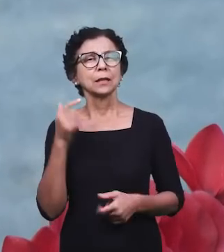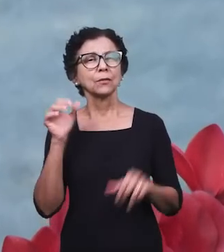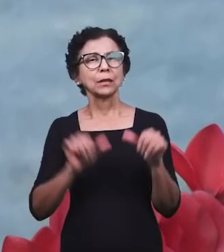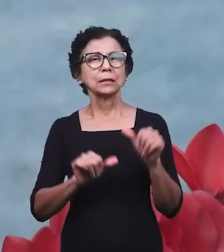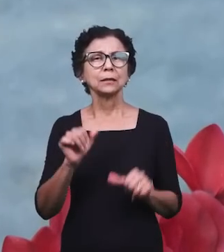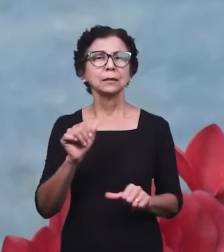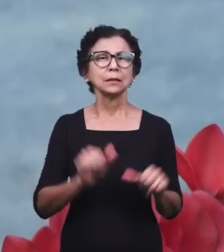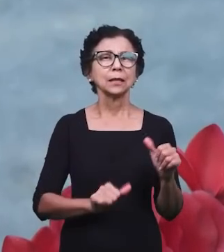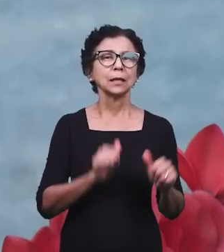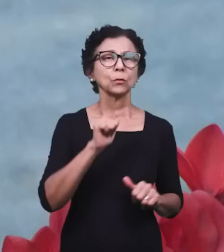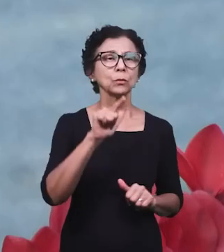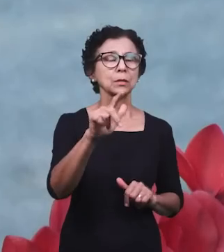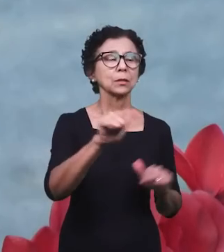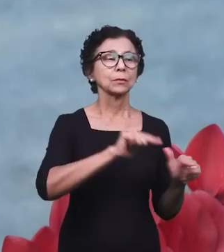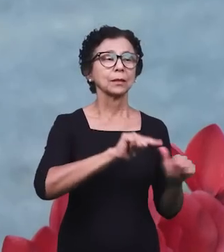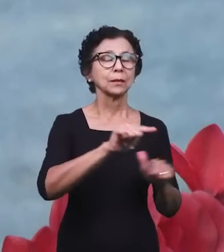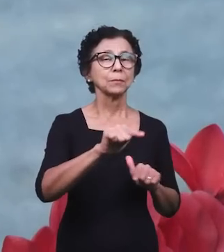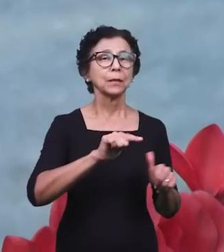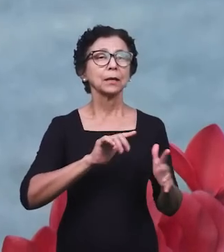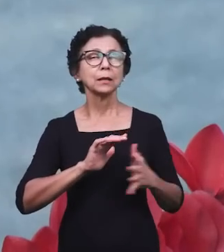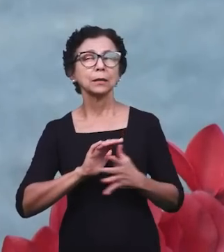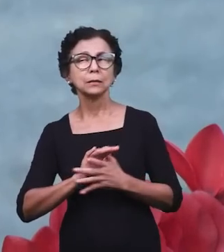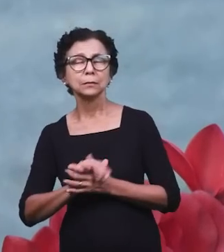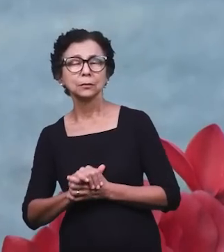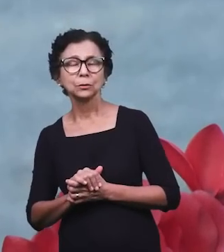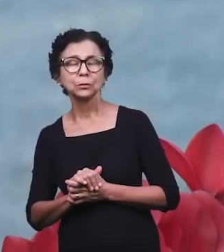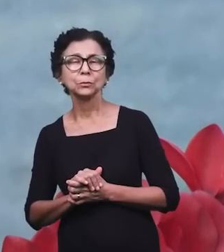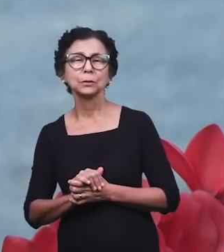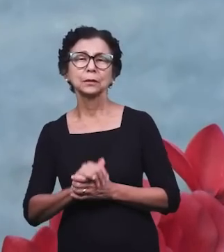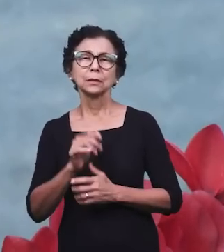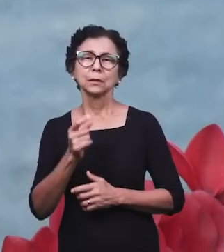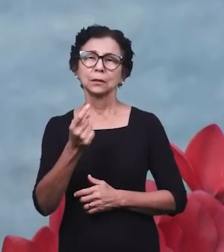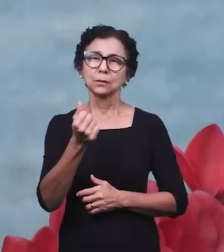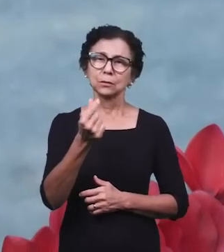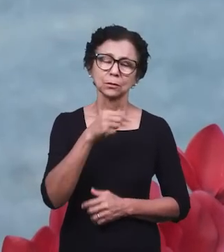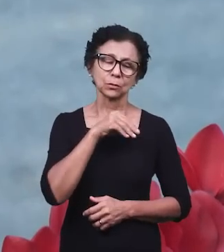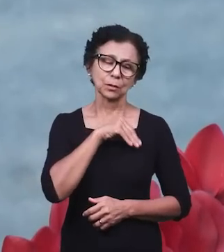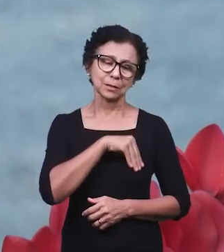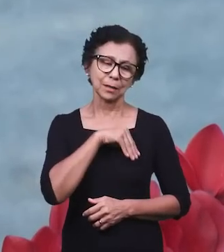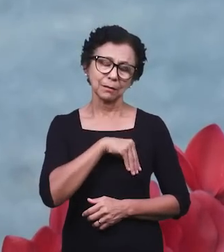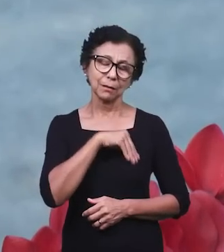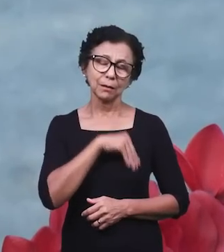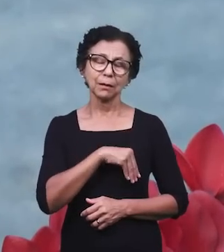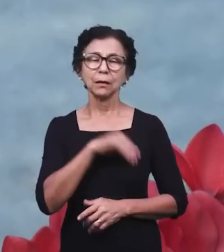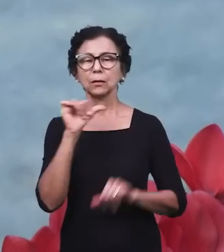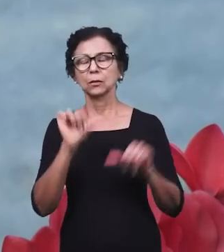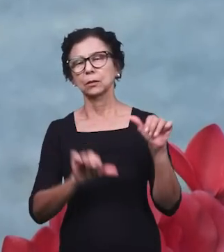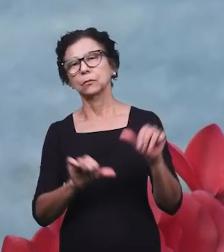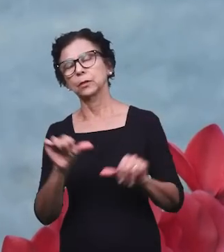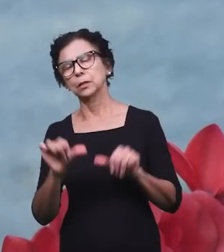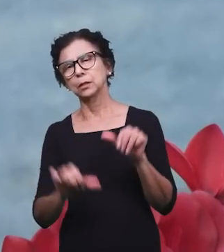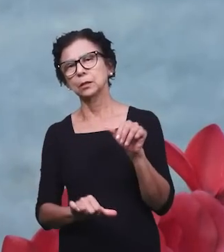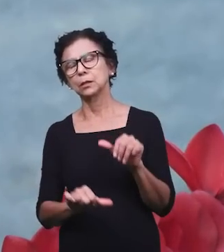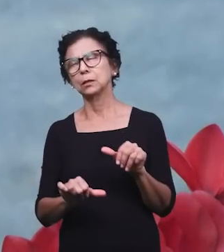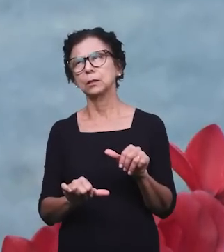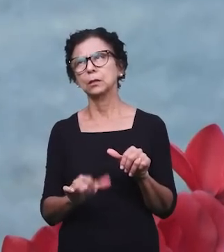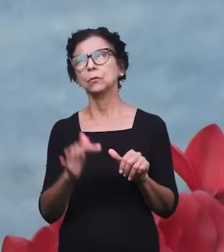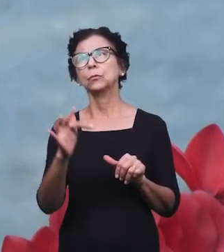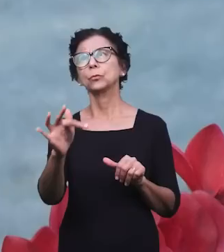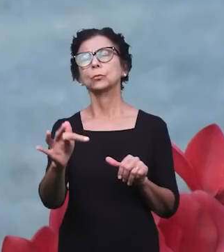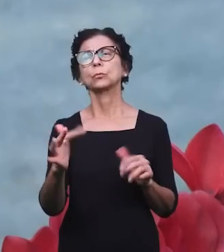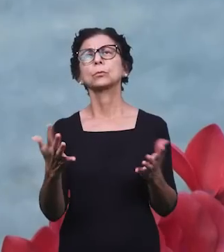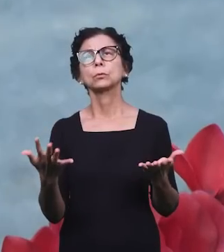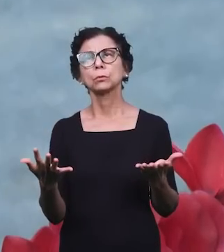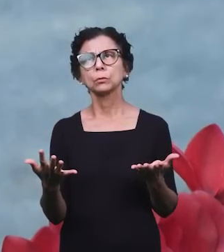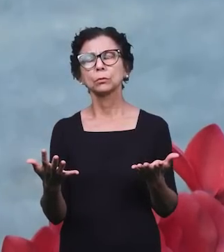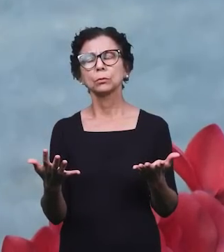para que você não consiga ter isso aqui. Então estudem, né, façam um planejamento de futuro, porque isso